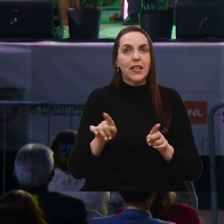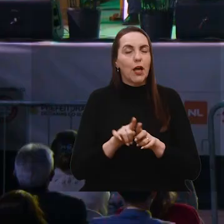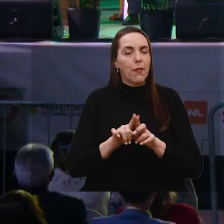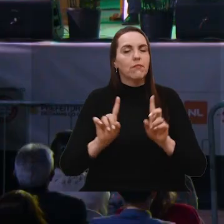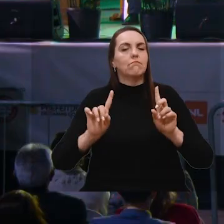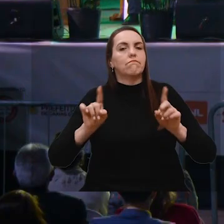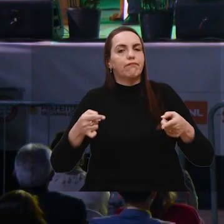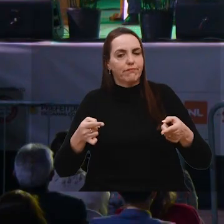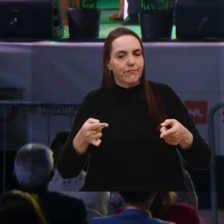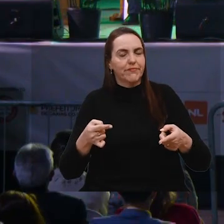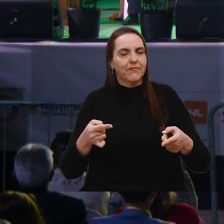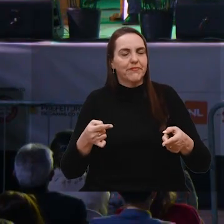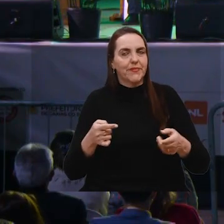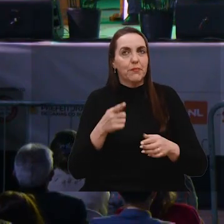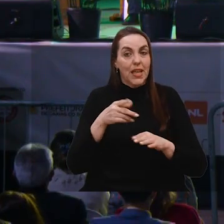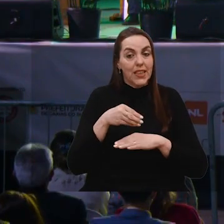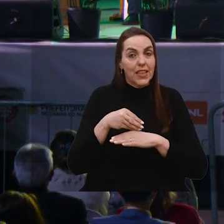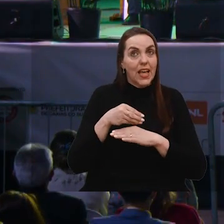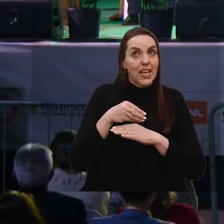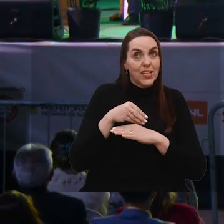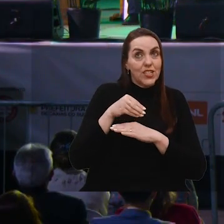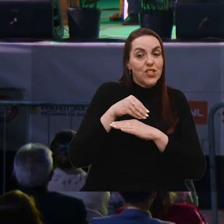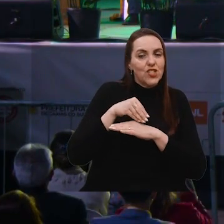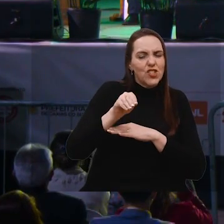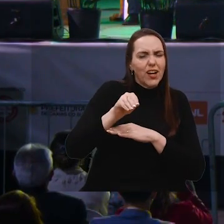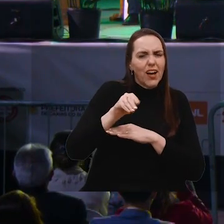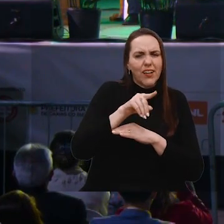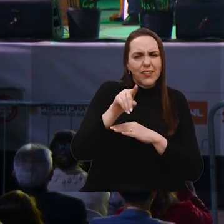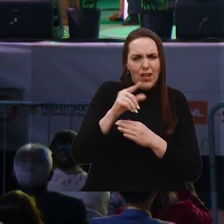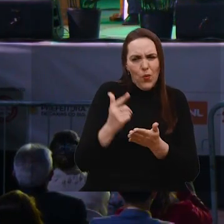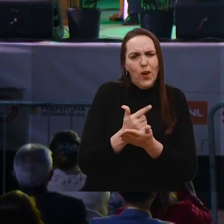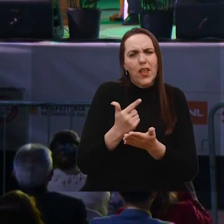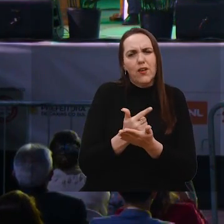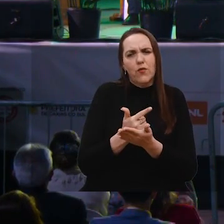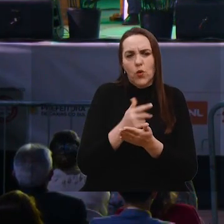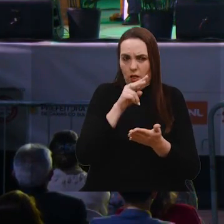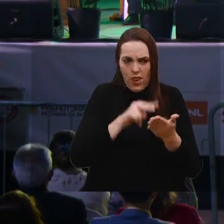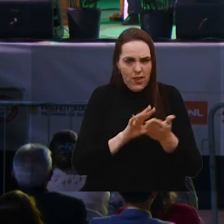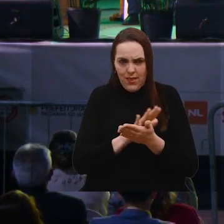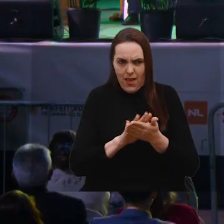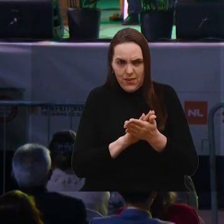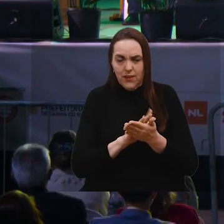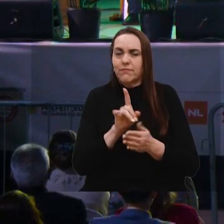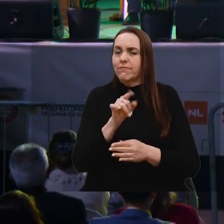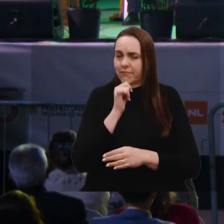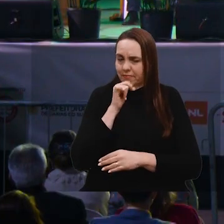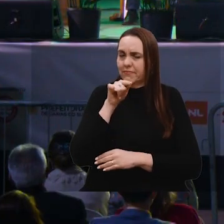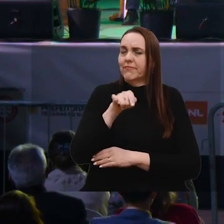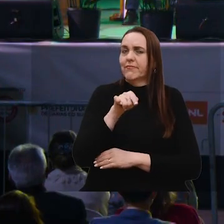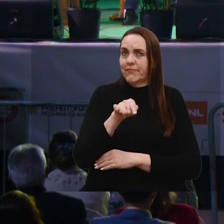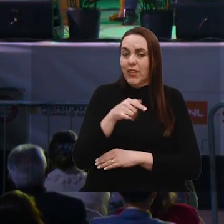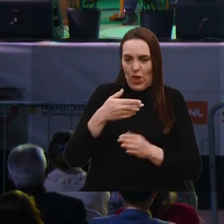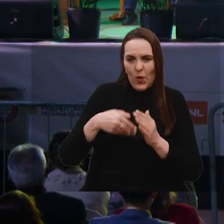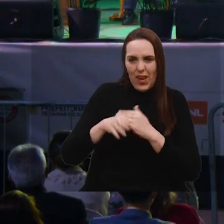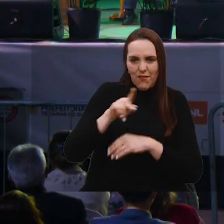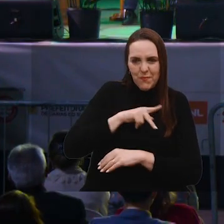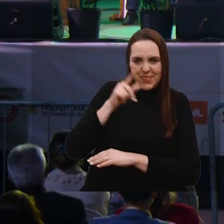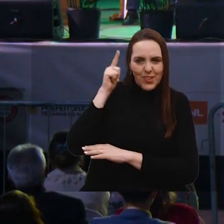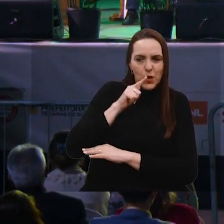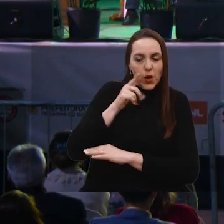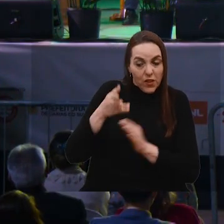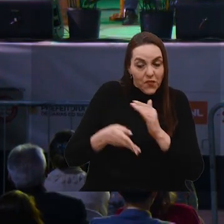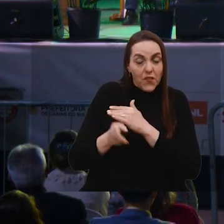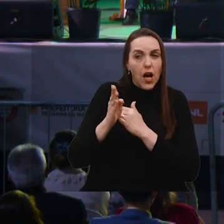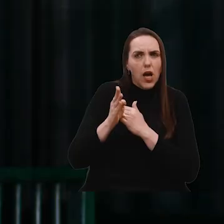Sul. E aí eu preciso abrir aqui um outro parênteses para indicar essa obra para aqueles que não leram. Eu